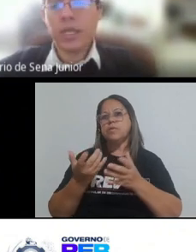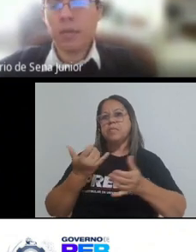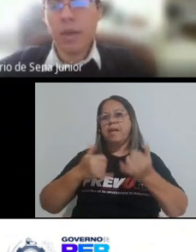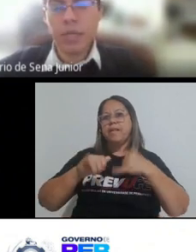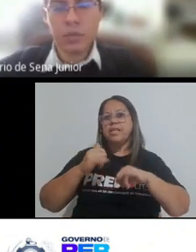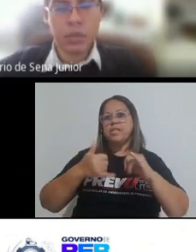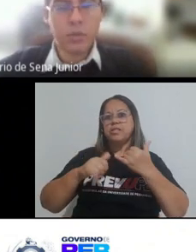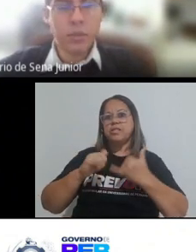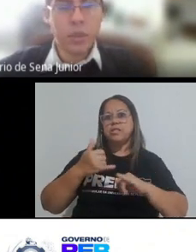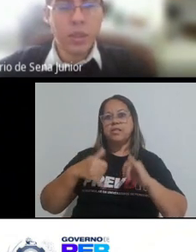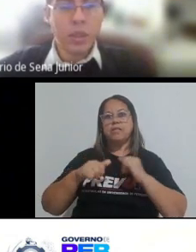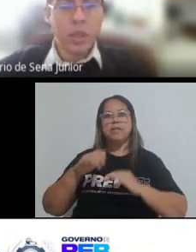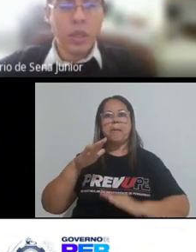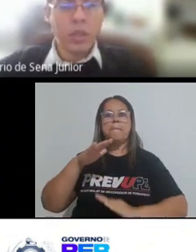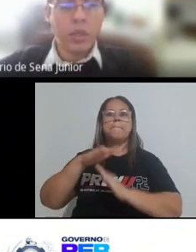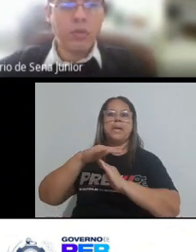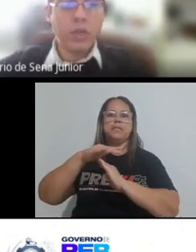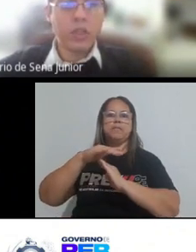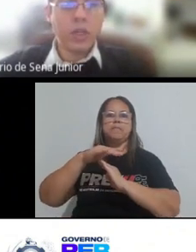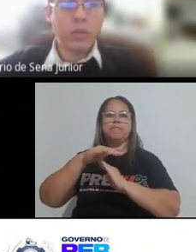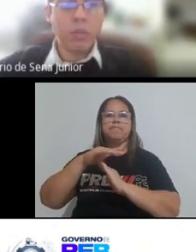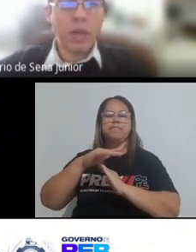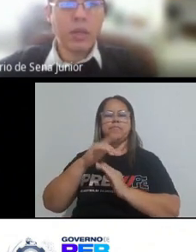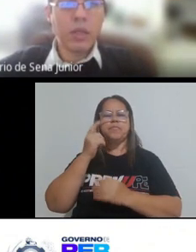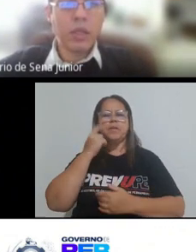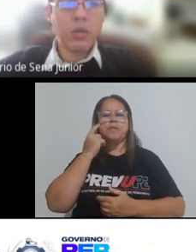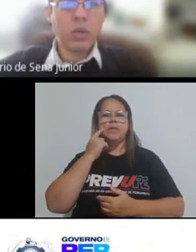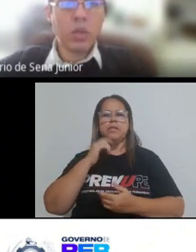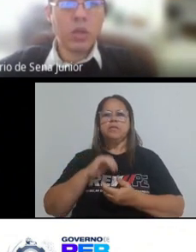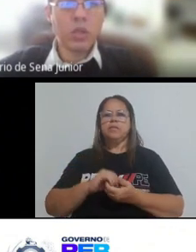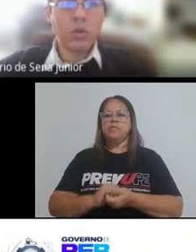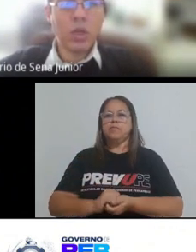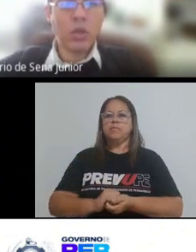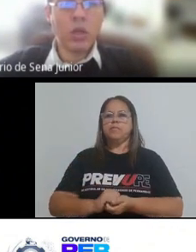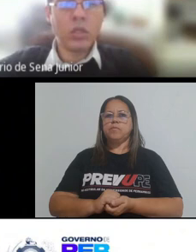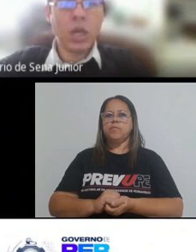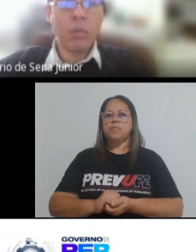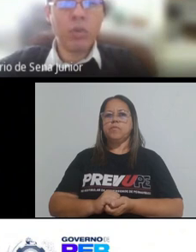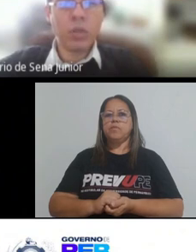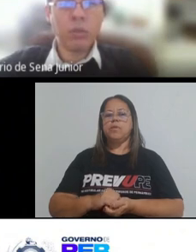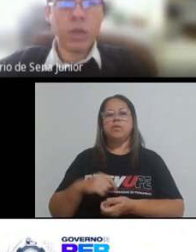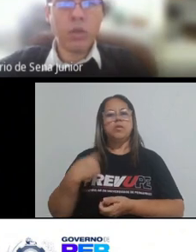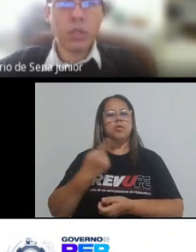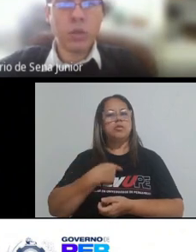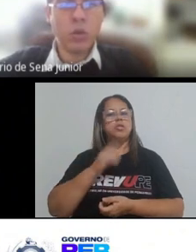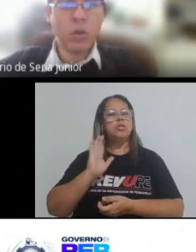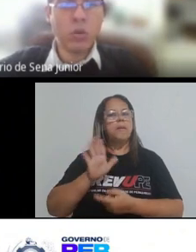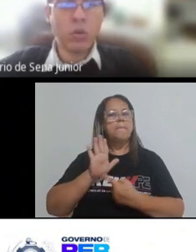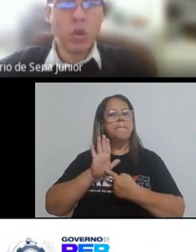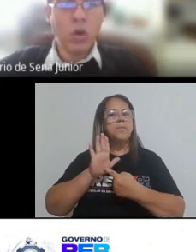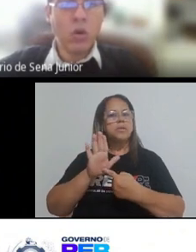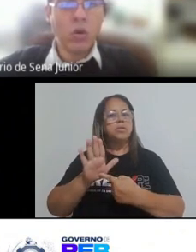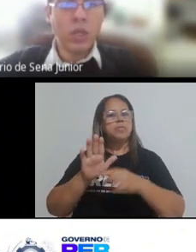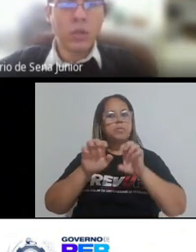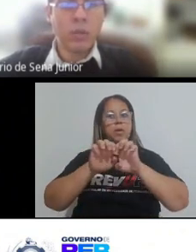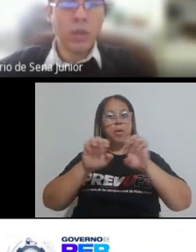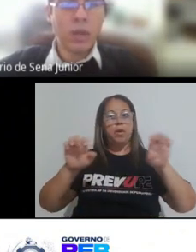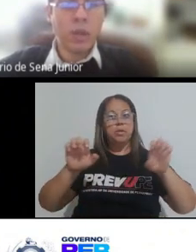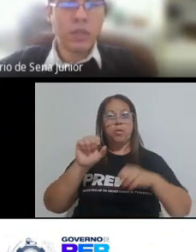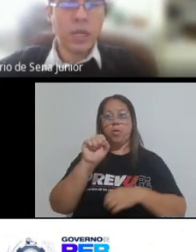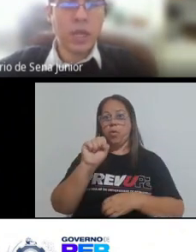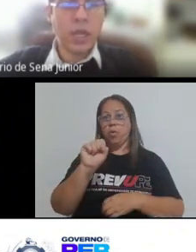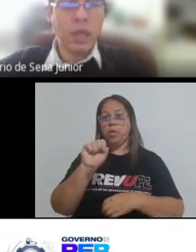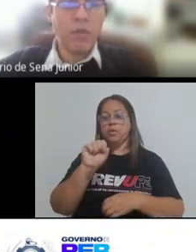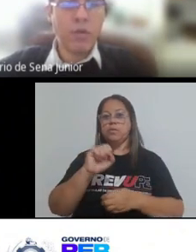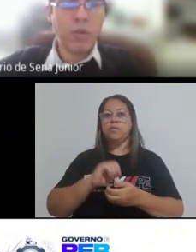cinética máxima. Então, vejamos, a partir do que nós apontamos para a equação 8, onde essa primeira